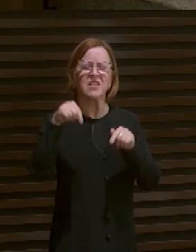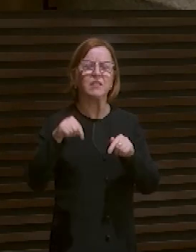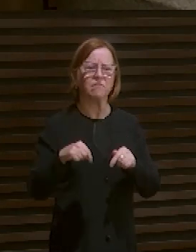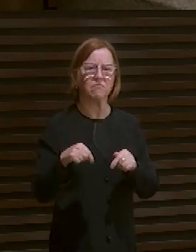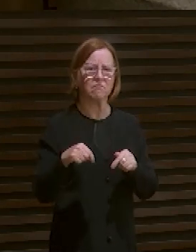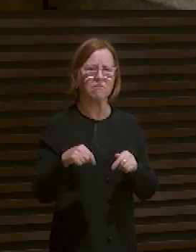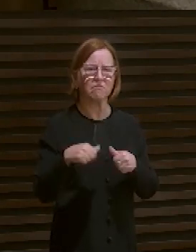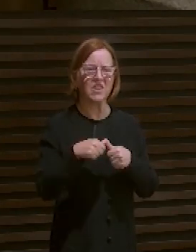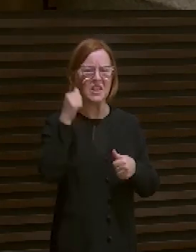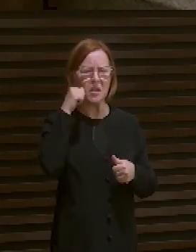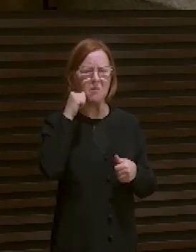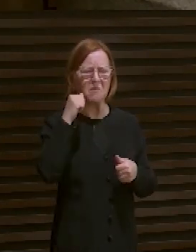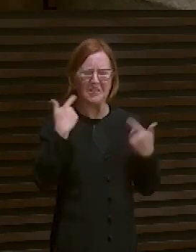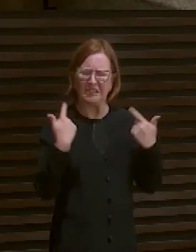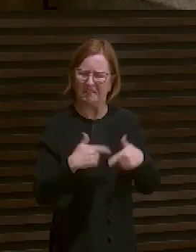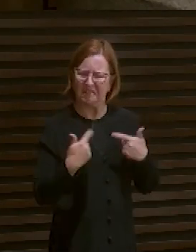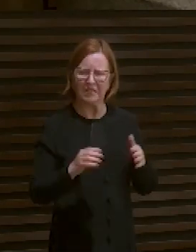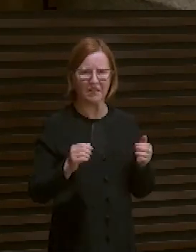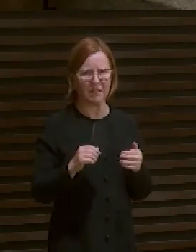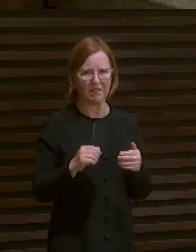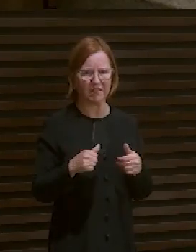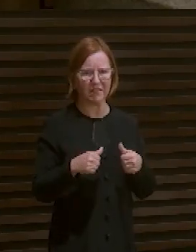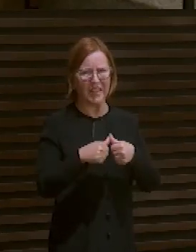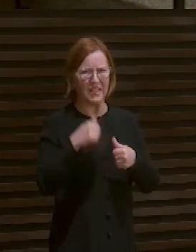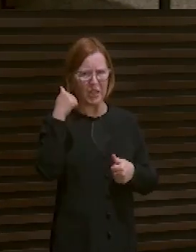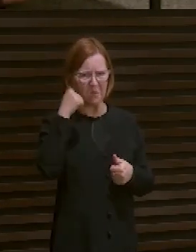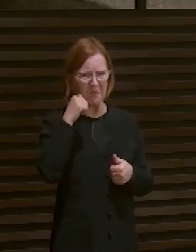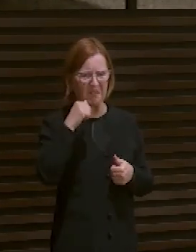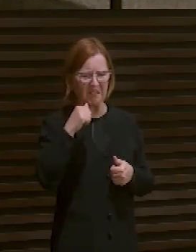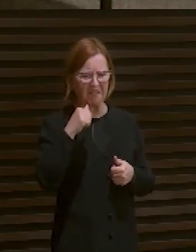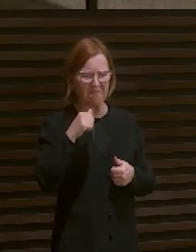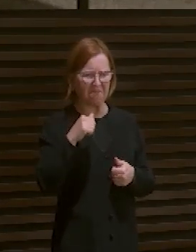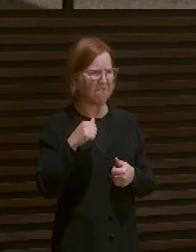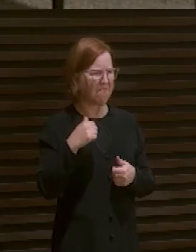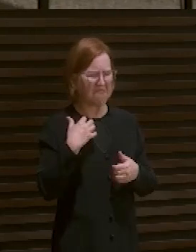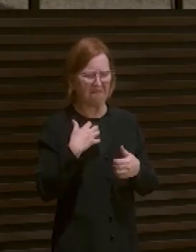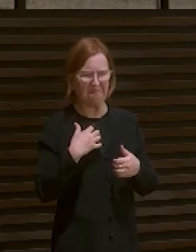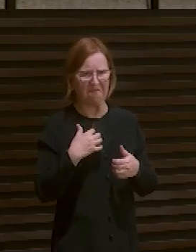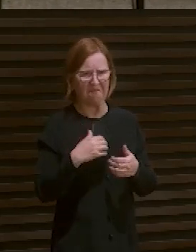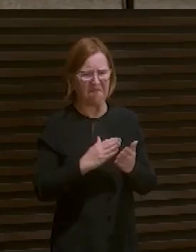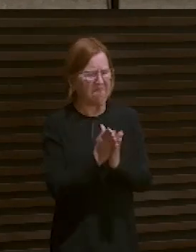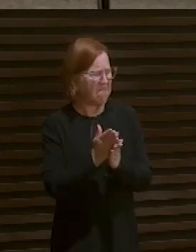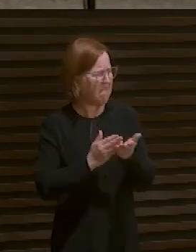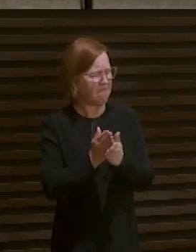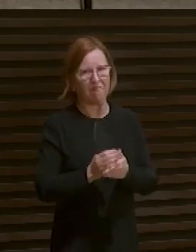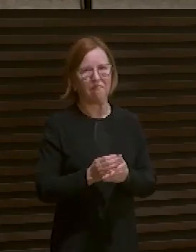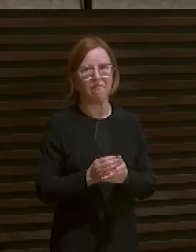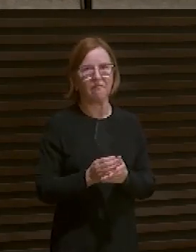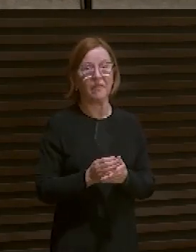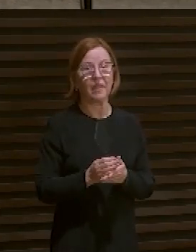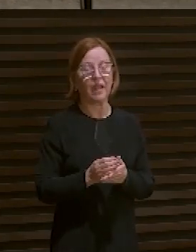Essa mulher é inoportuna. Essa mulher está nos perturbando. E mandaram ela de volta.